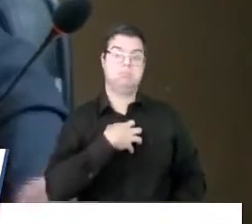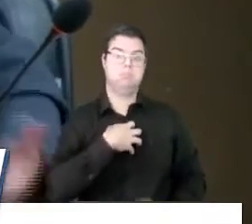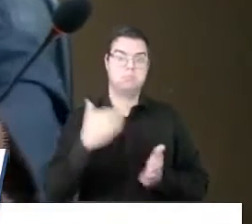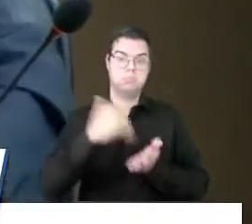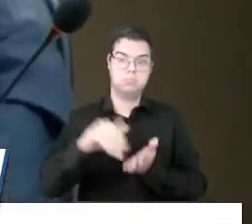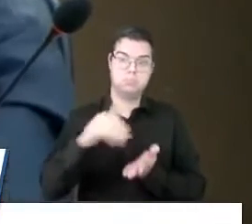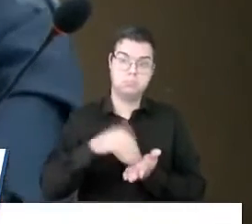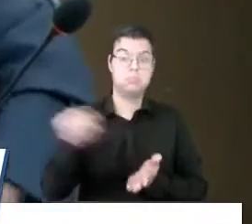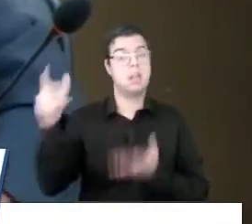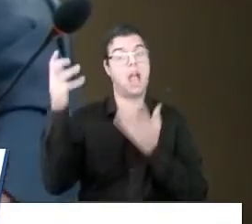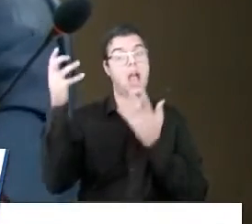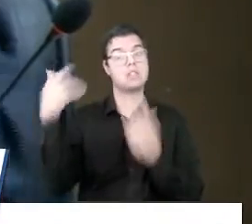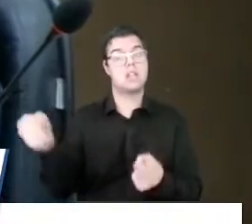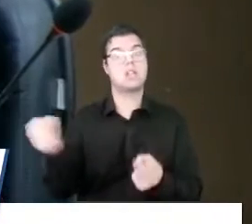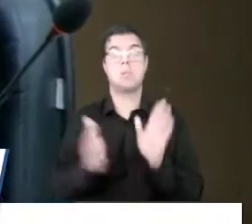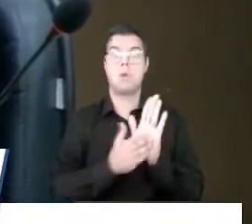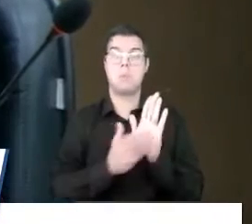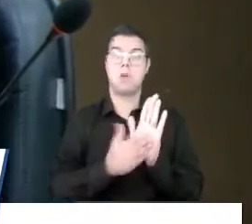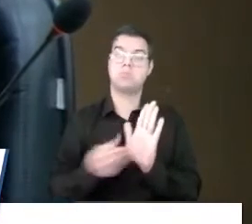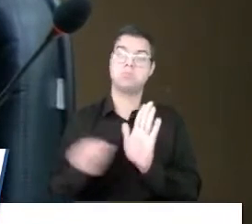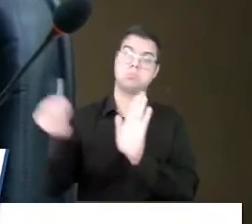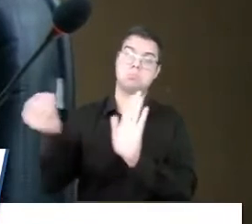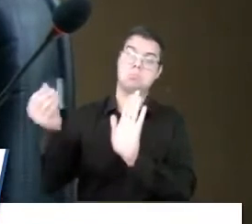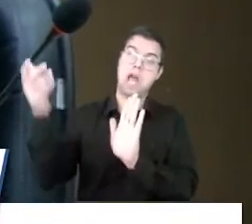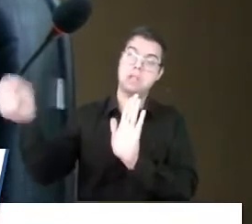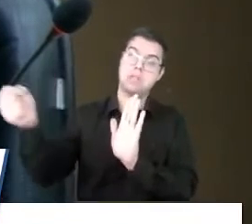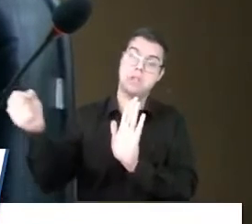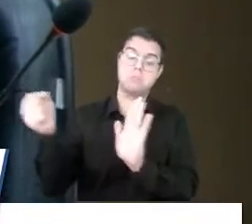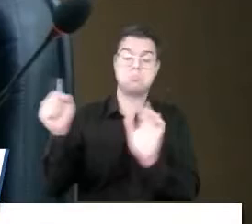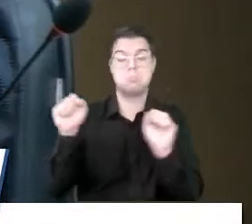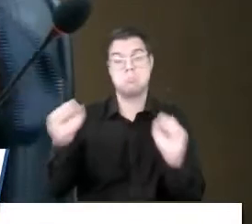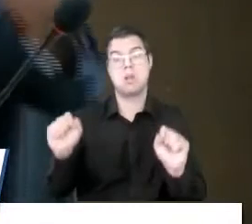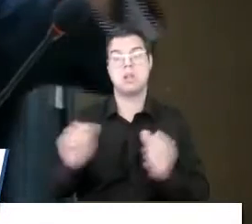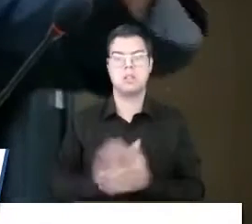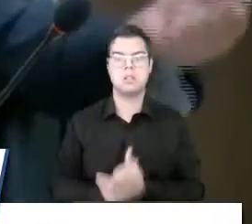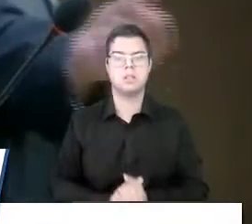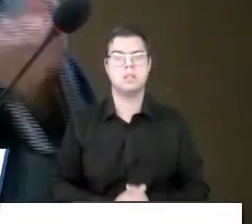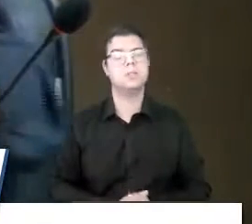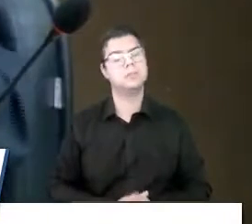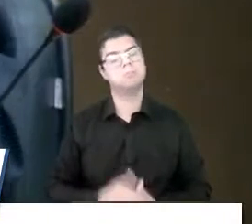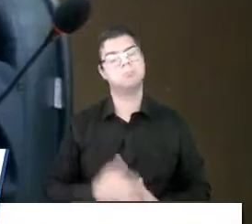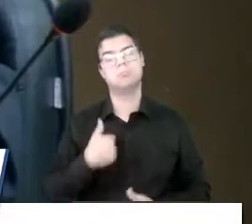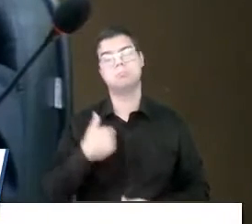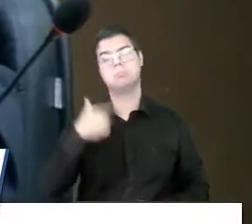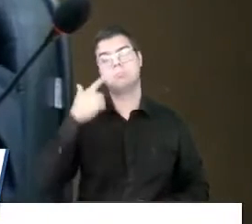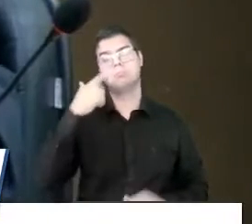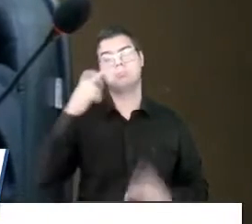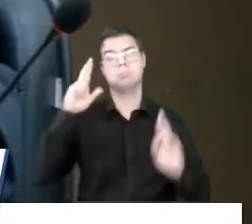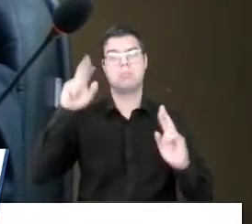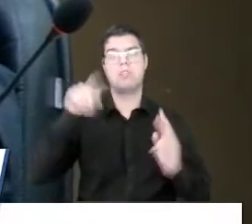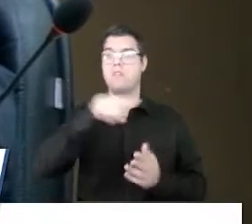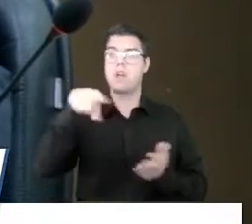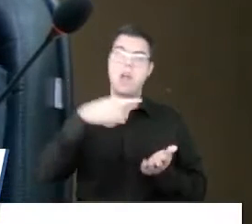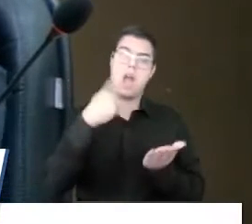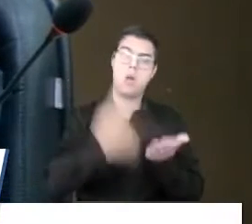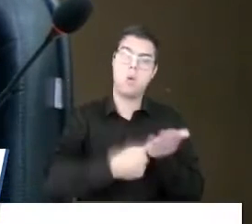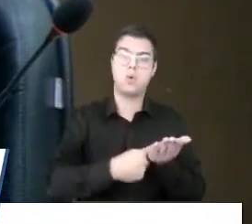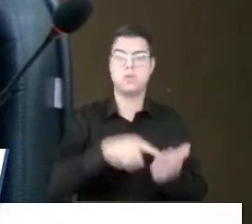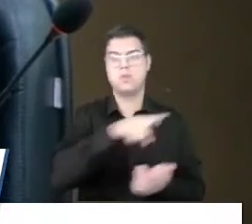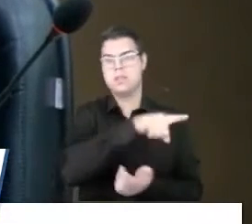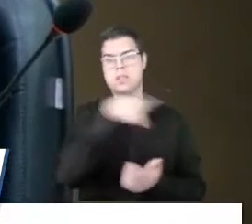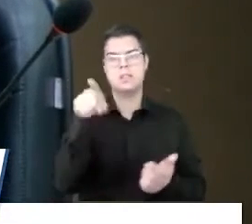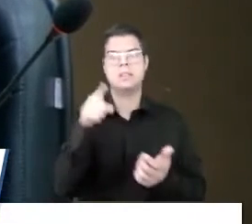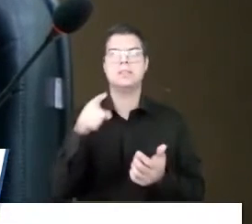a proposta que os servidores estão fazendo. Eu espero que entre num acordo e que ninguém seja penalizado, com